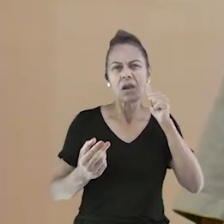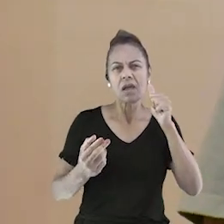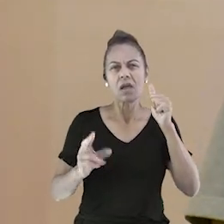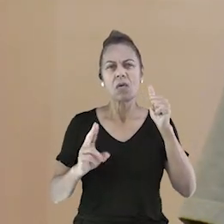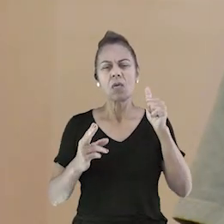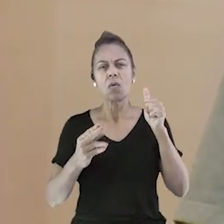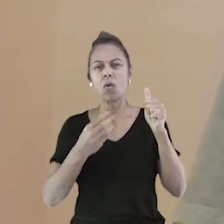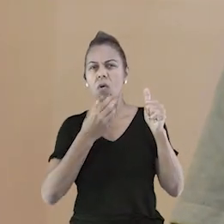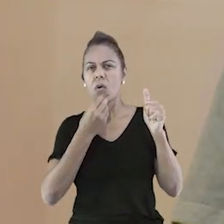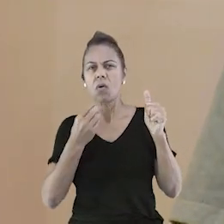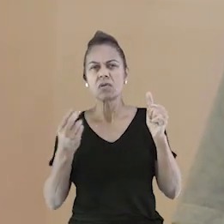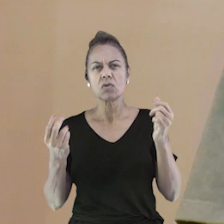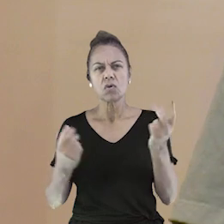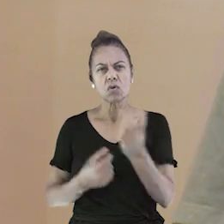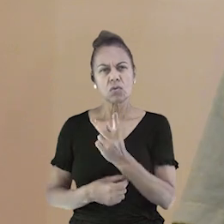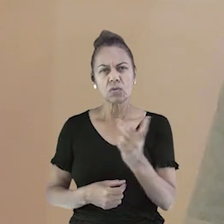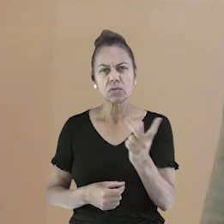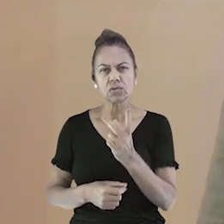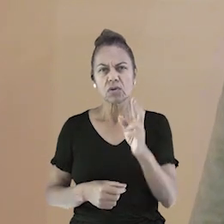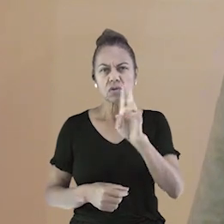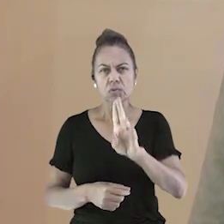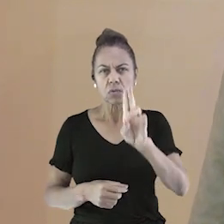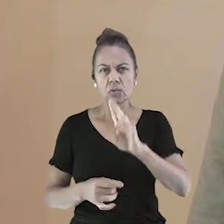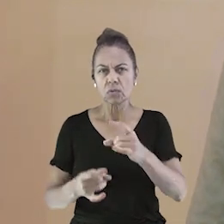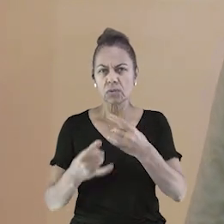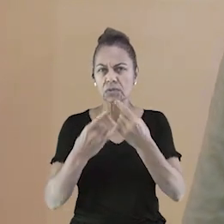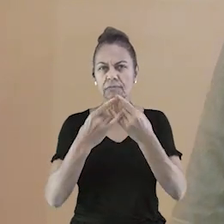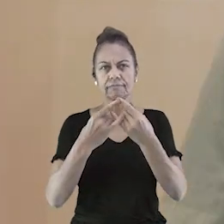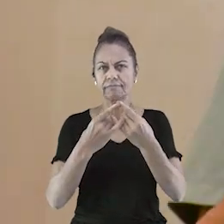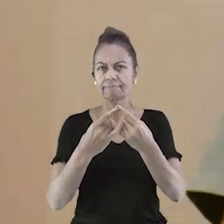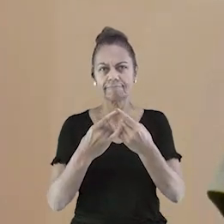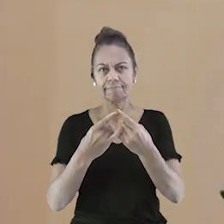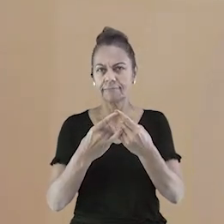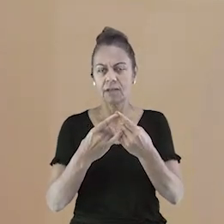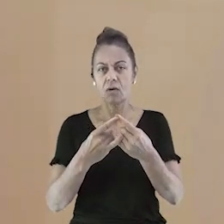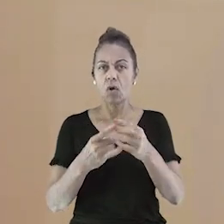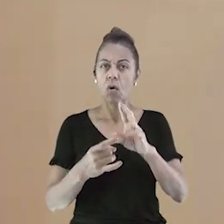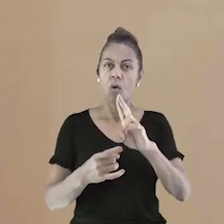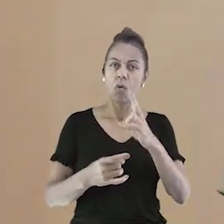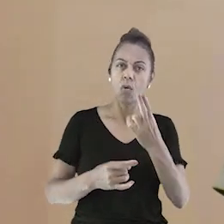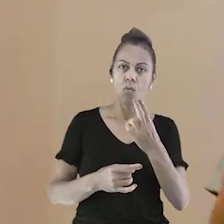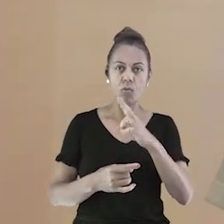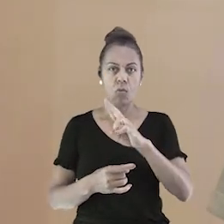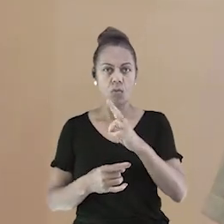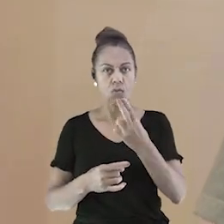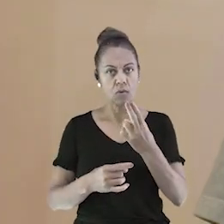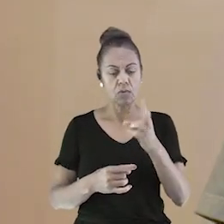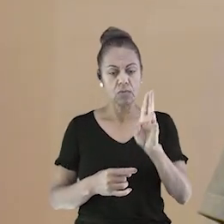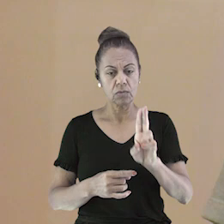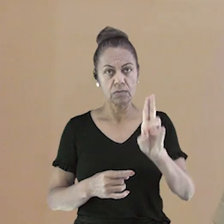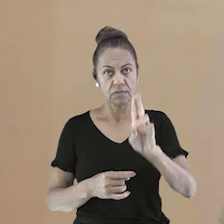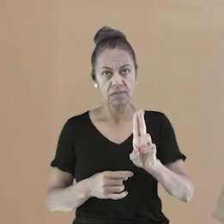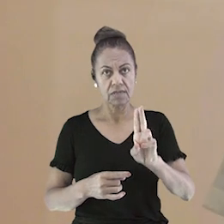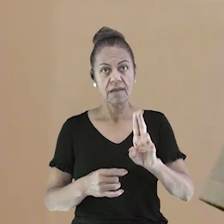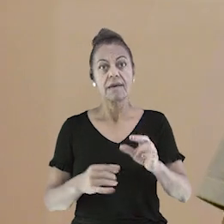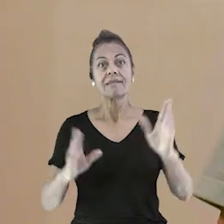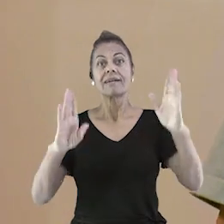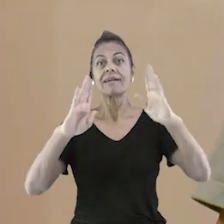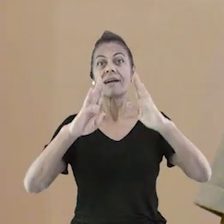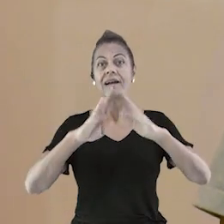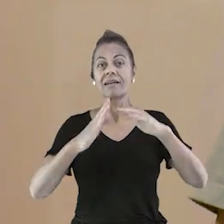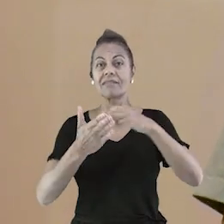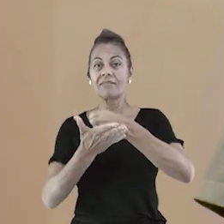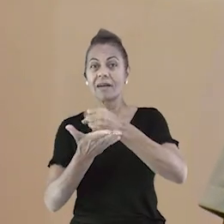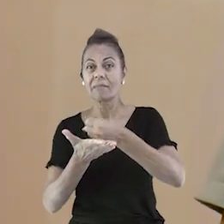atrito entre as duas pode causar corrompimento. Elas são comercializadas livremente em farmácia, drogarias,